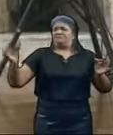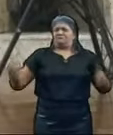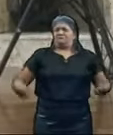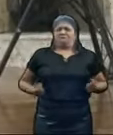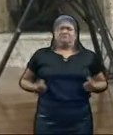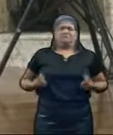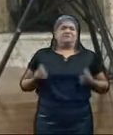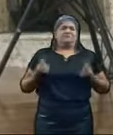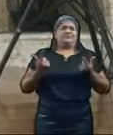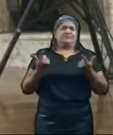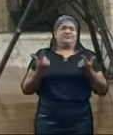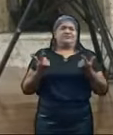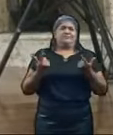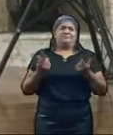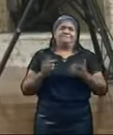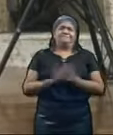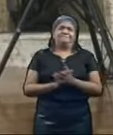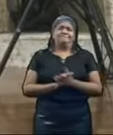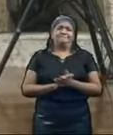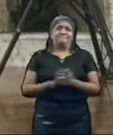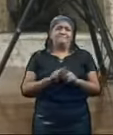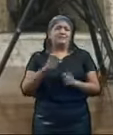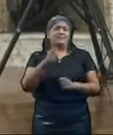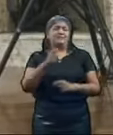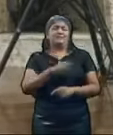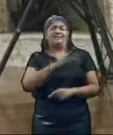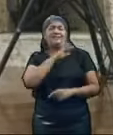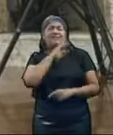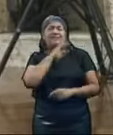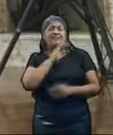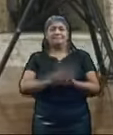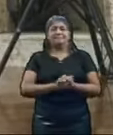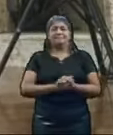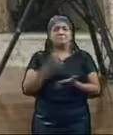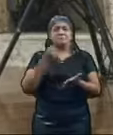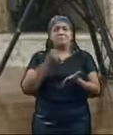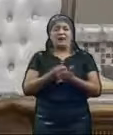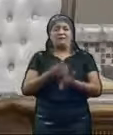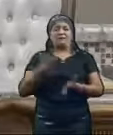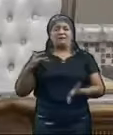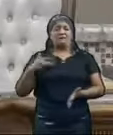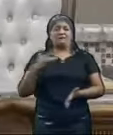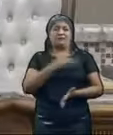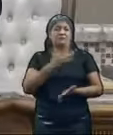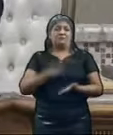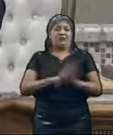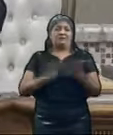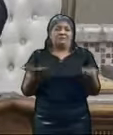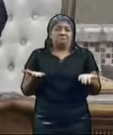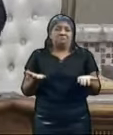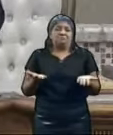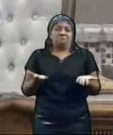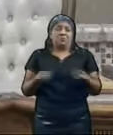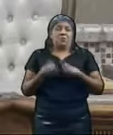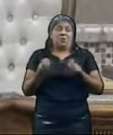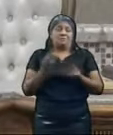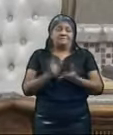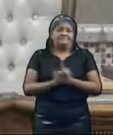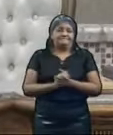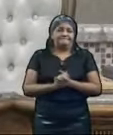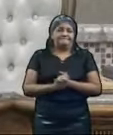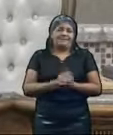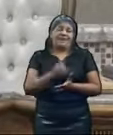fala bem aventurado felizes são os pobres contrariando completamente né